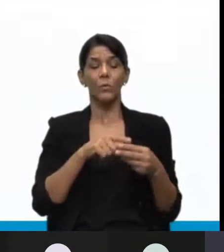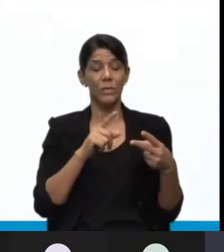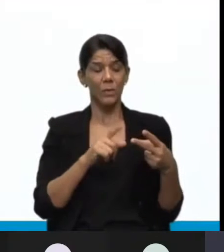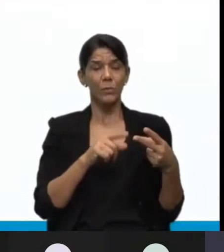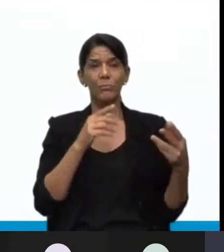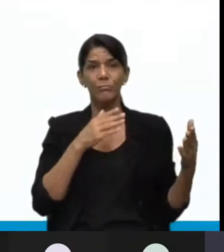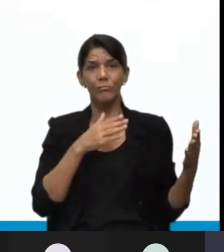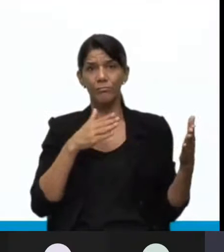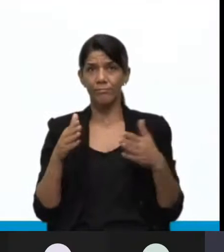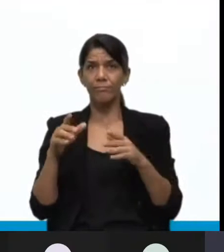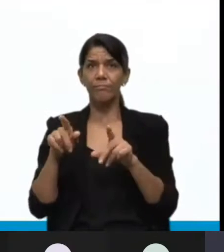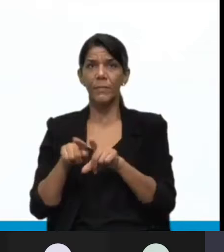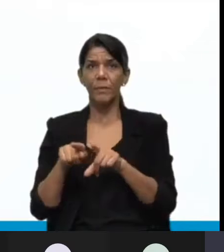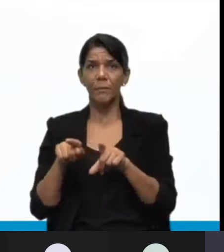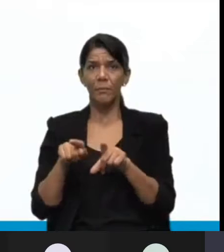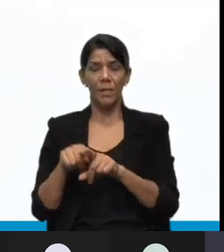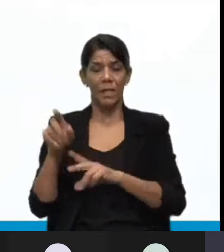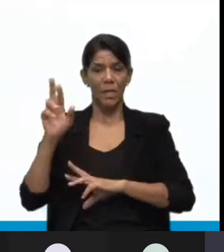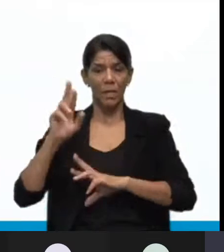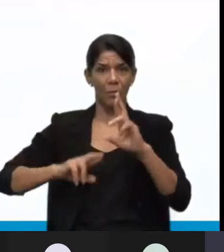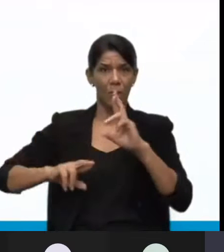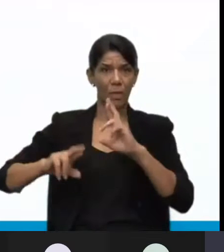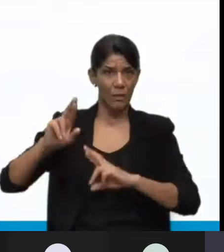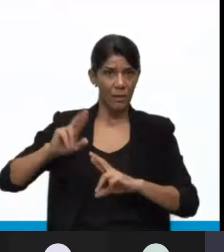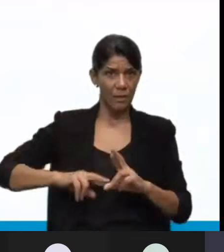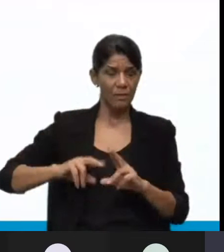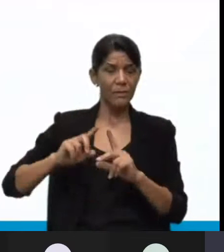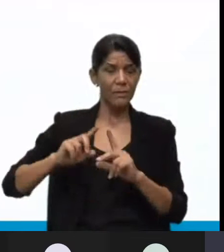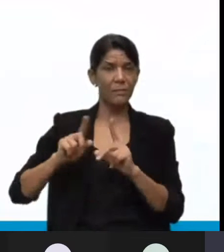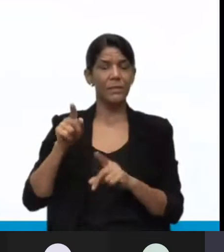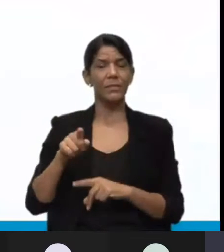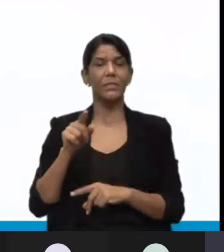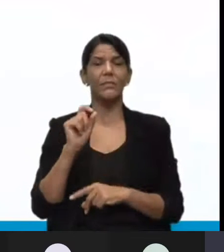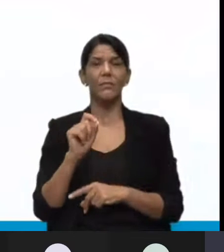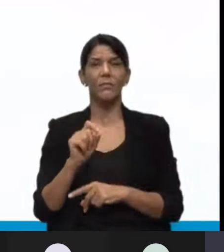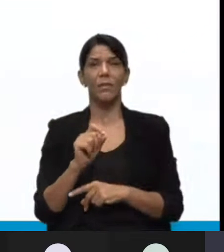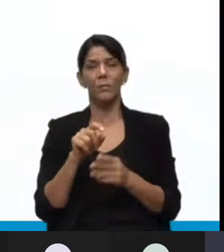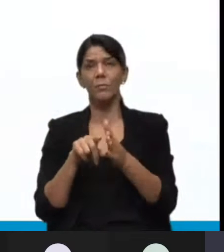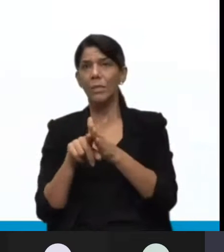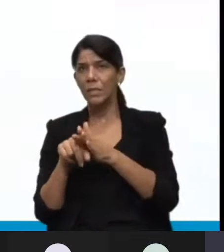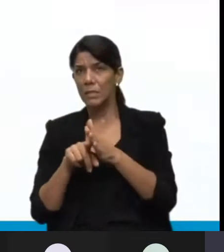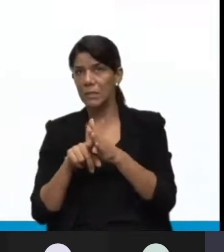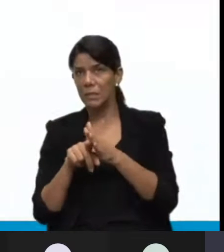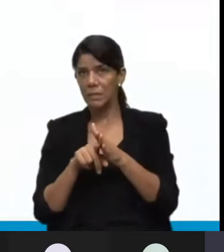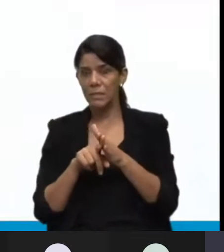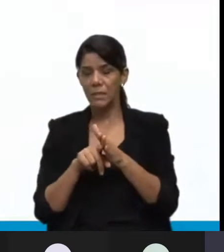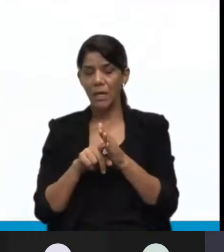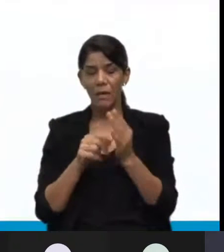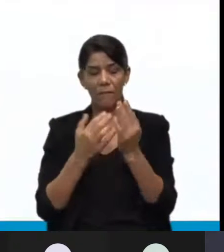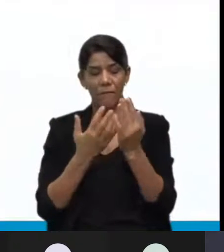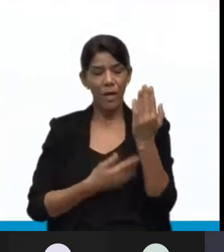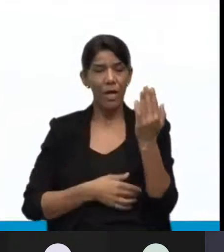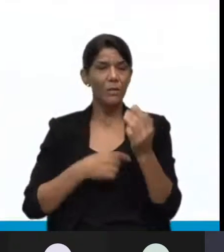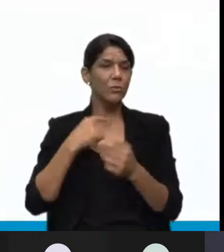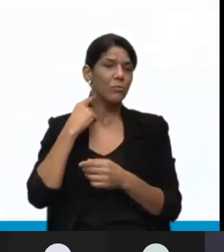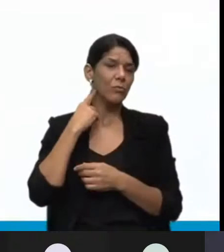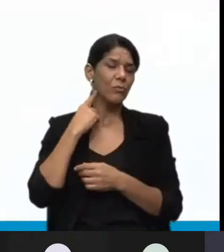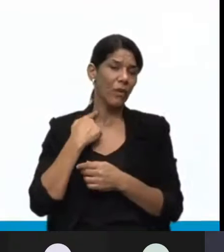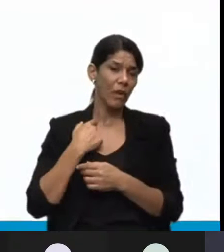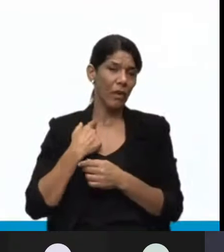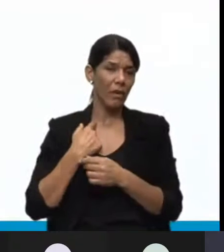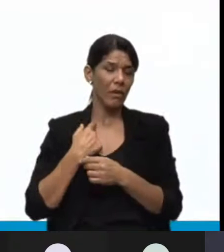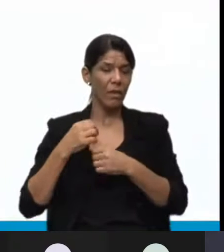segundo procedimento, que também é uma análise histológica, mas aqui a gente vai analisar vaso sanguíneo, né? Nós